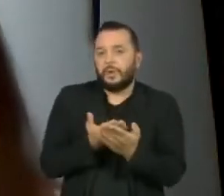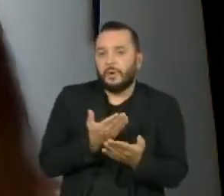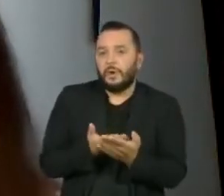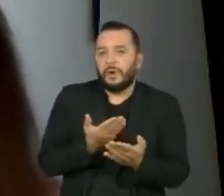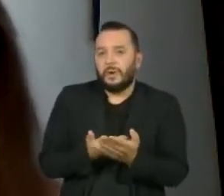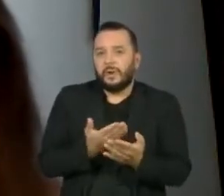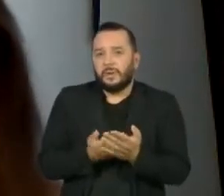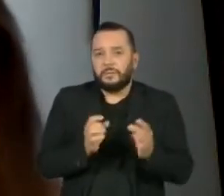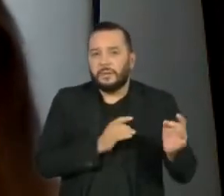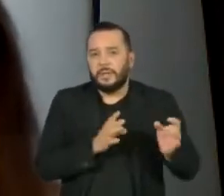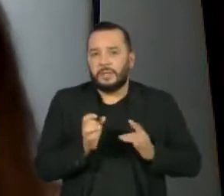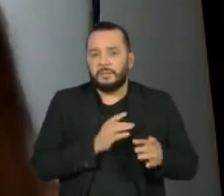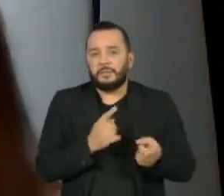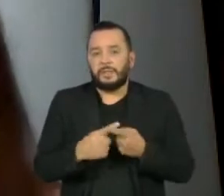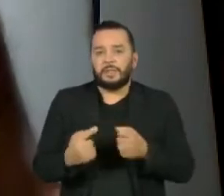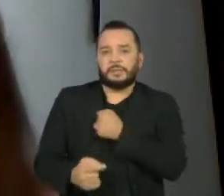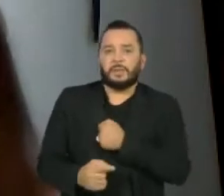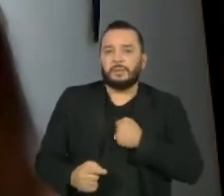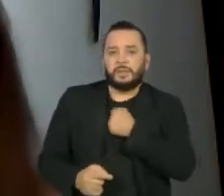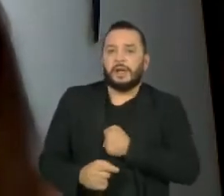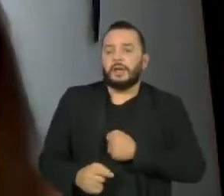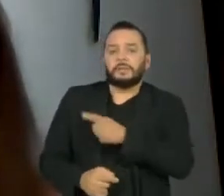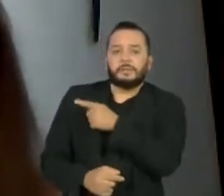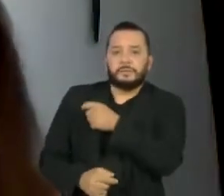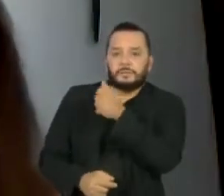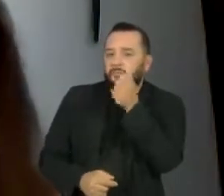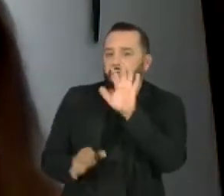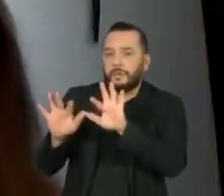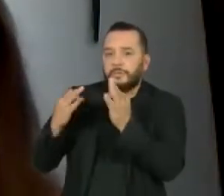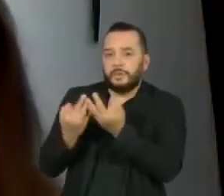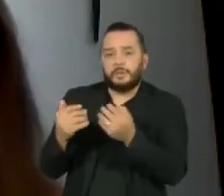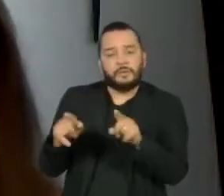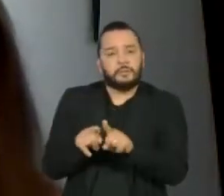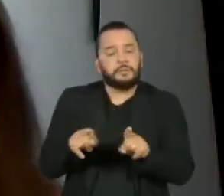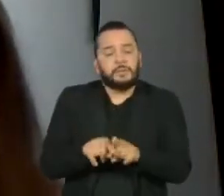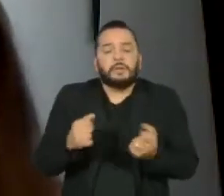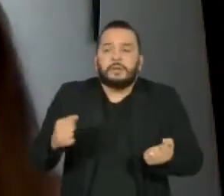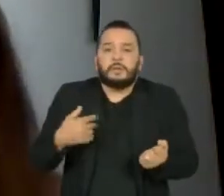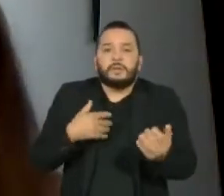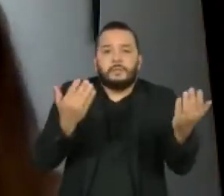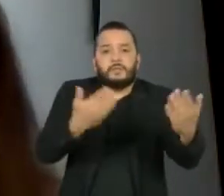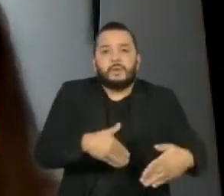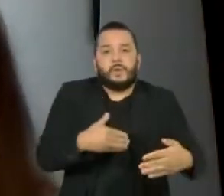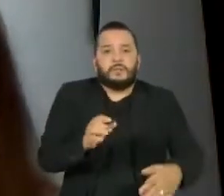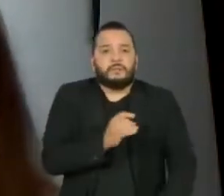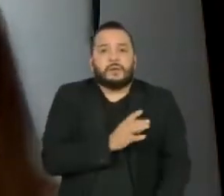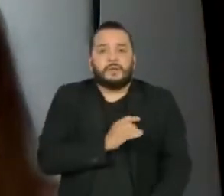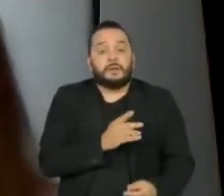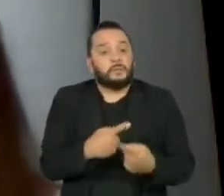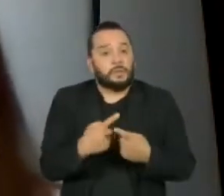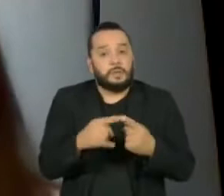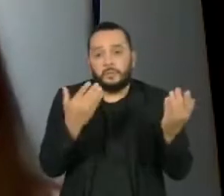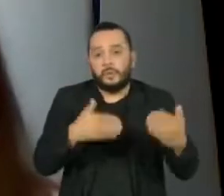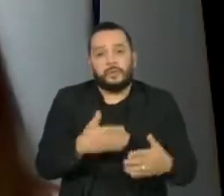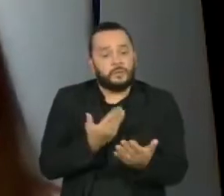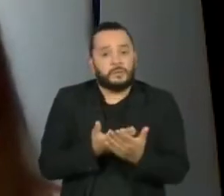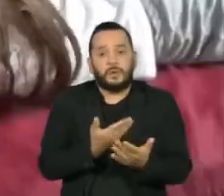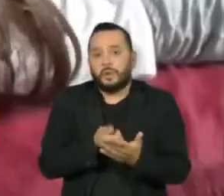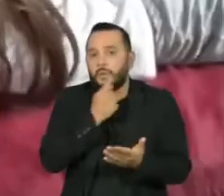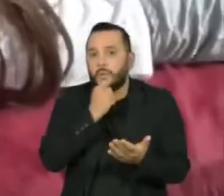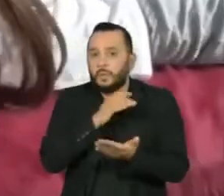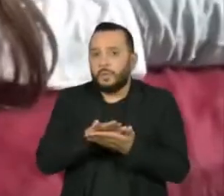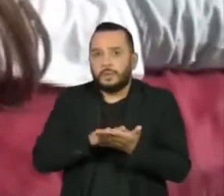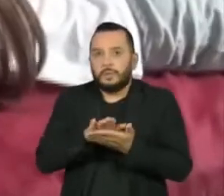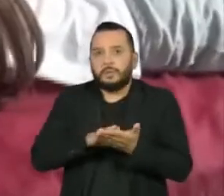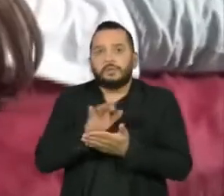saudade. Ela tinha medo da prova, porque ela não tinha feito prova na escola ainda. A prova dela foi